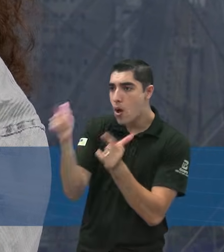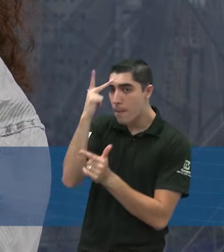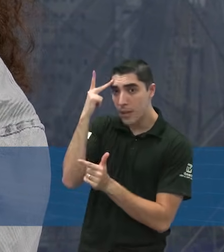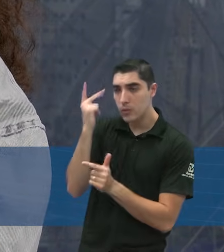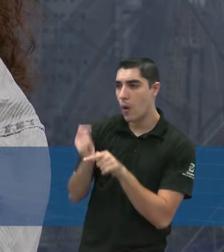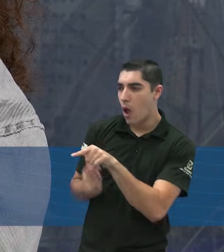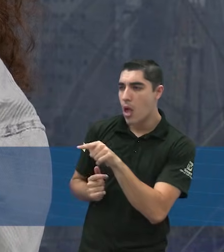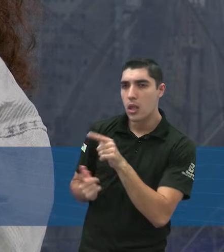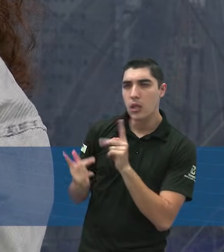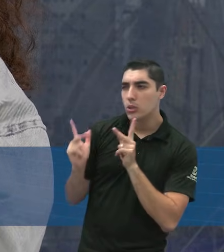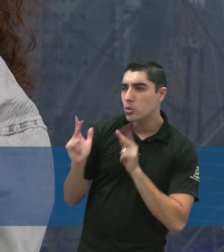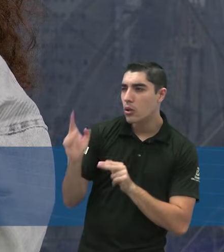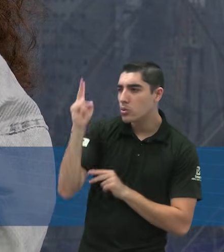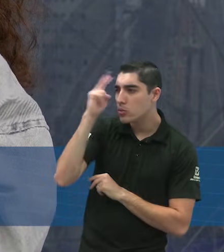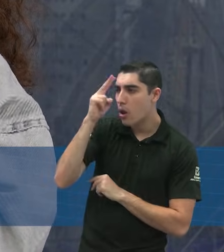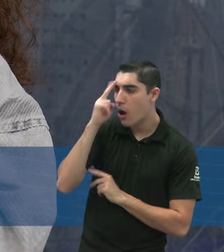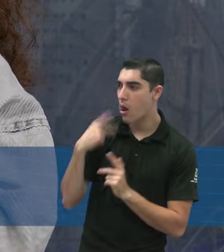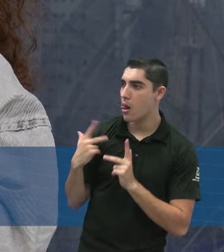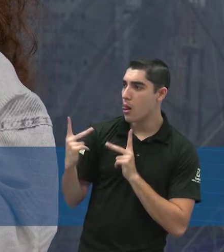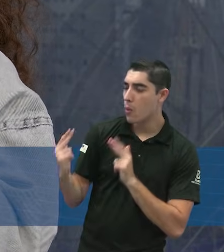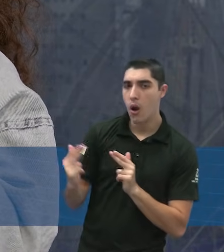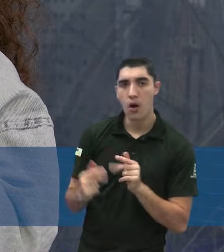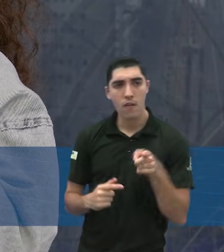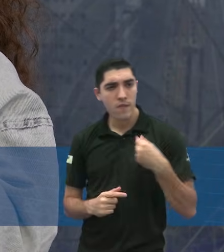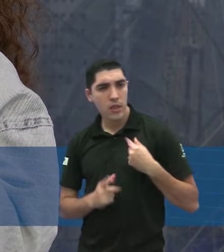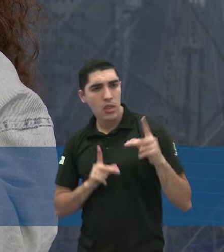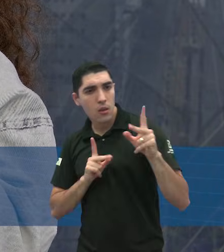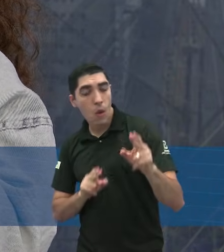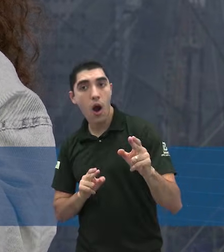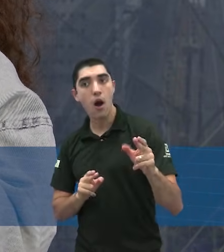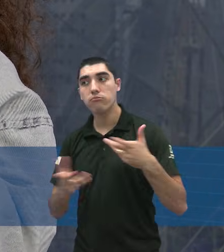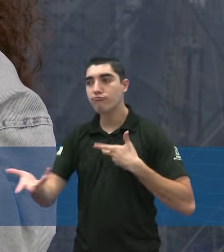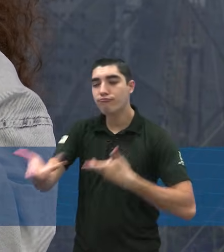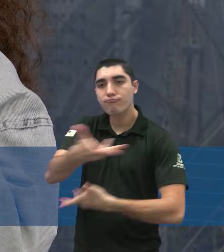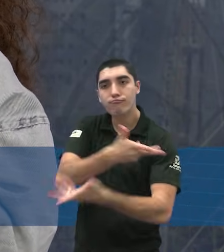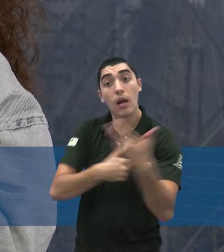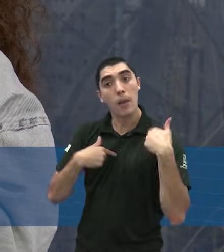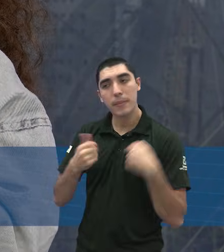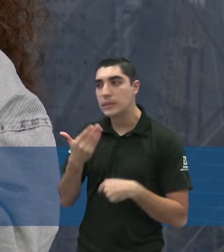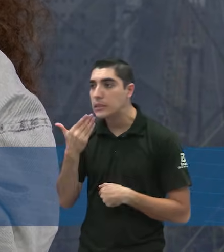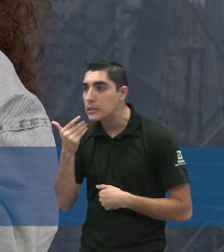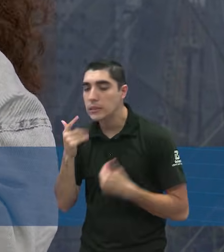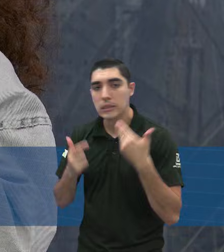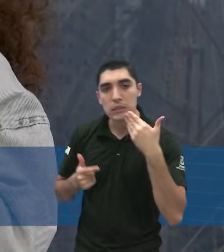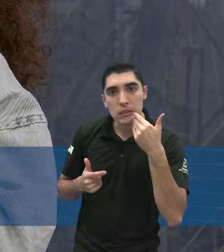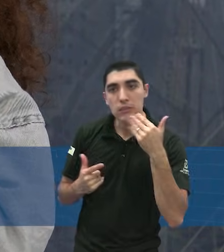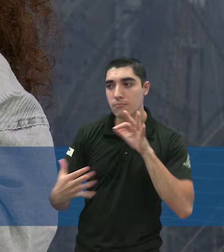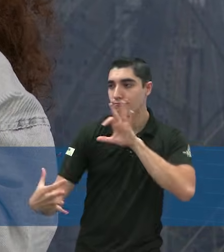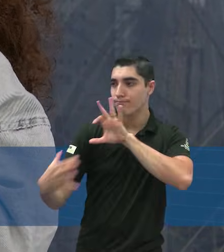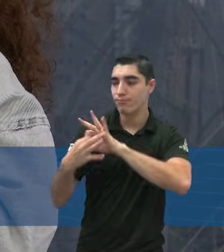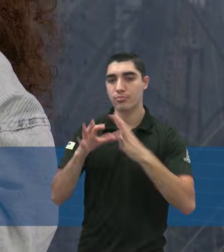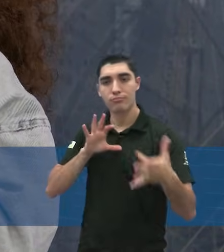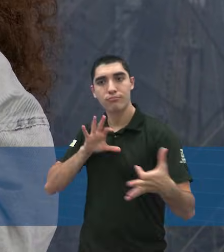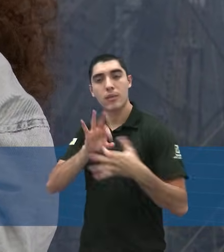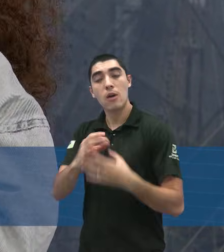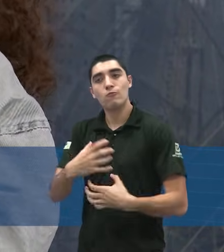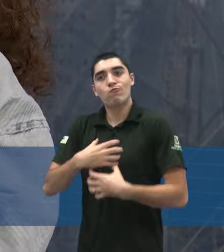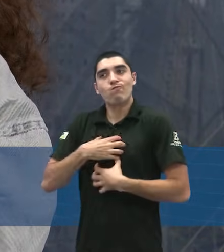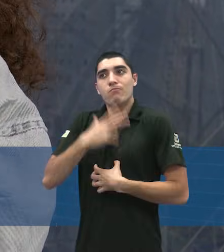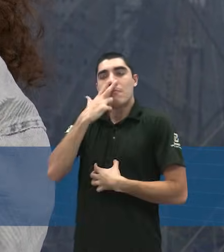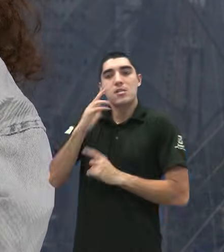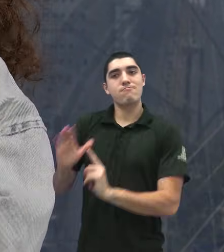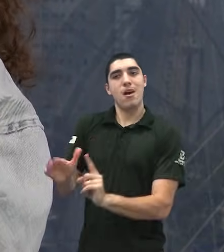são parecidas com a gente, que sempre vão trazer a gente mais para o foco da realidade e esse acalento mesmo, né, de se